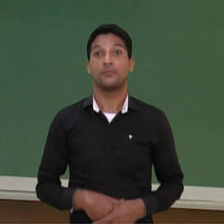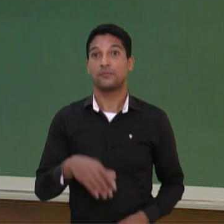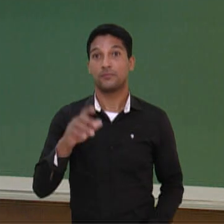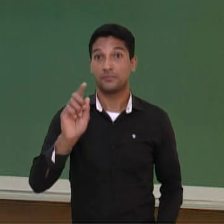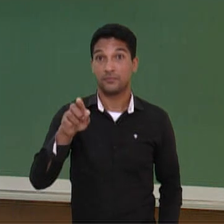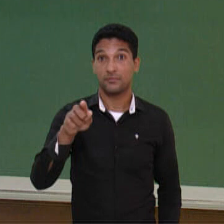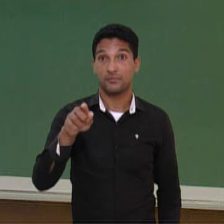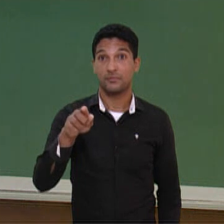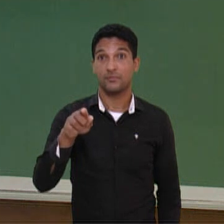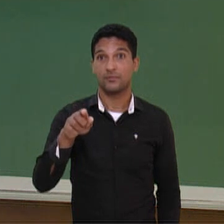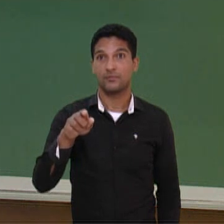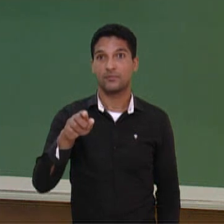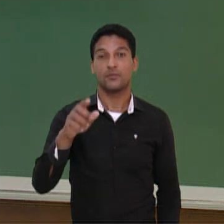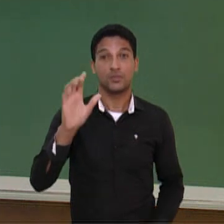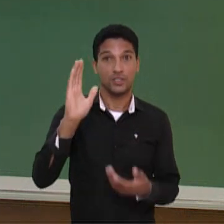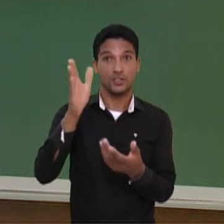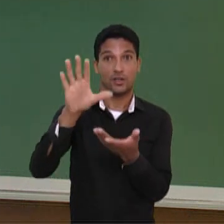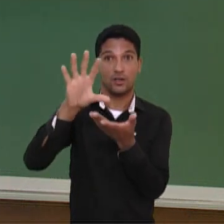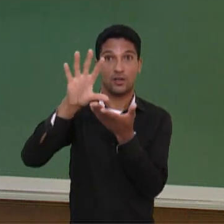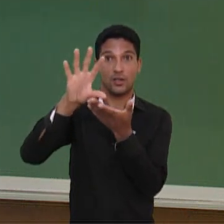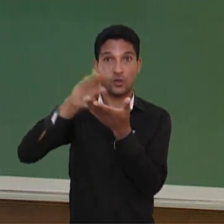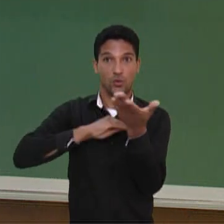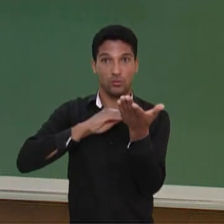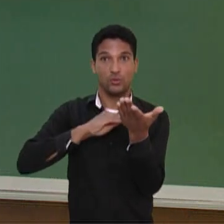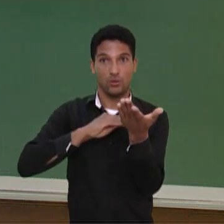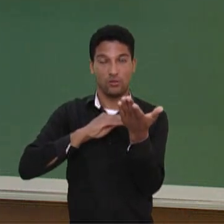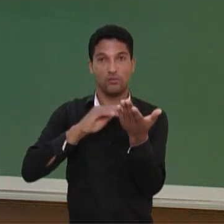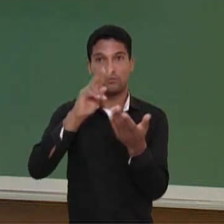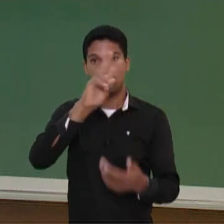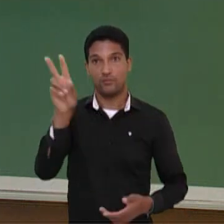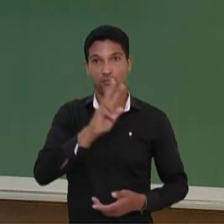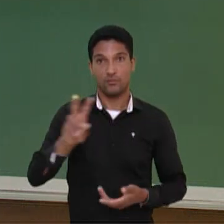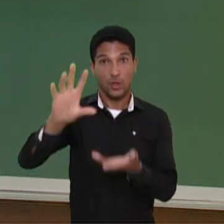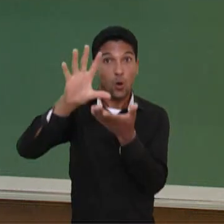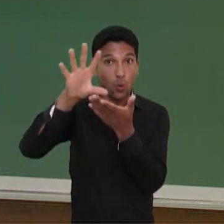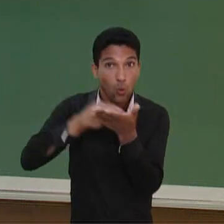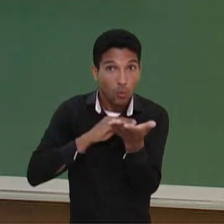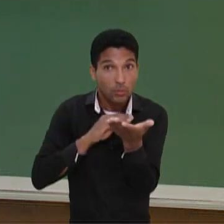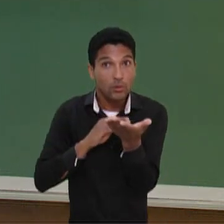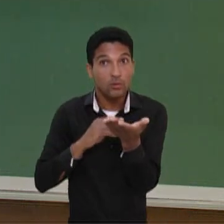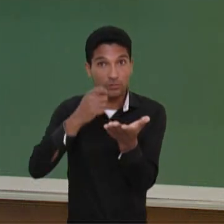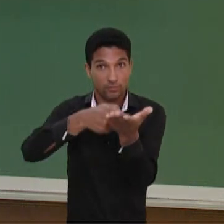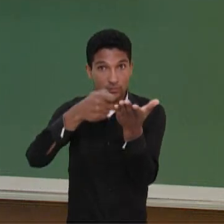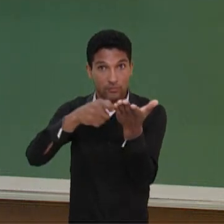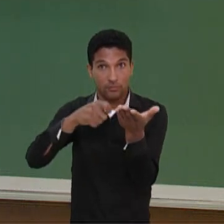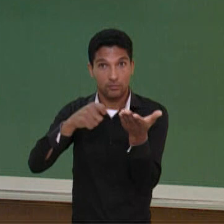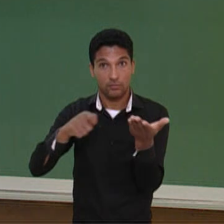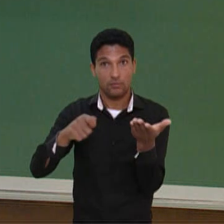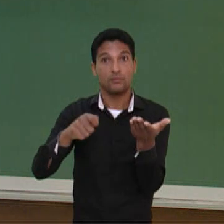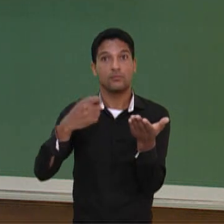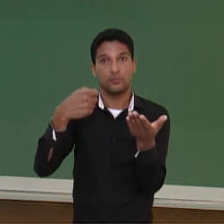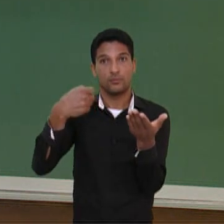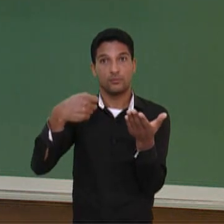E aí, agora que vocês copiaram um pouquinho o enunciado, né, só para ter essa ideia, essa contextualização,